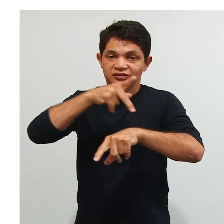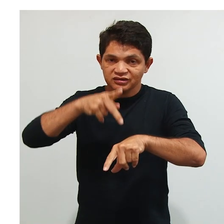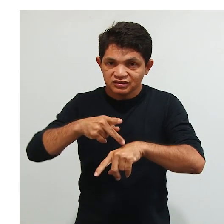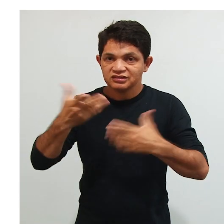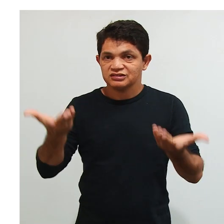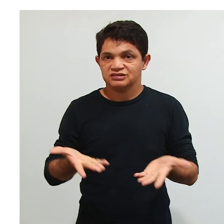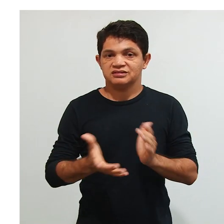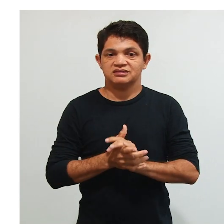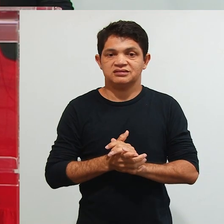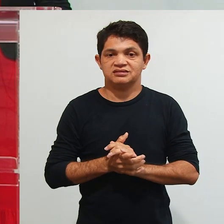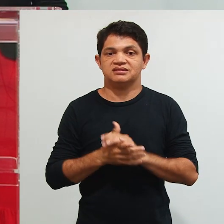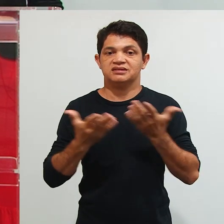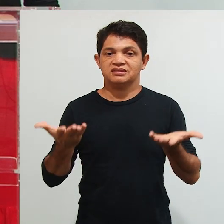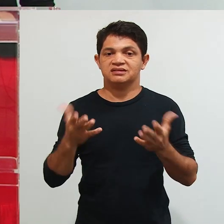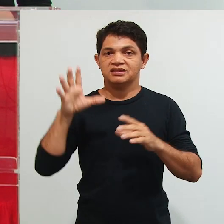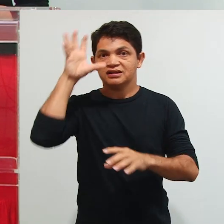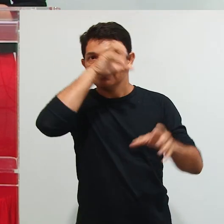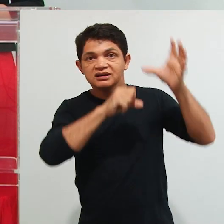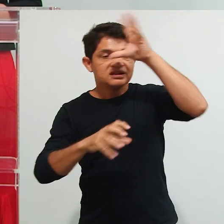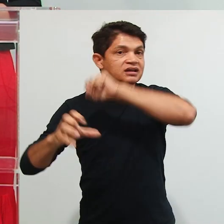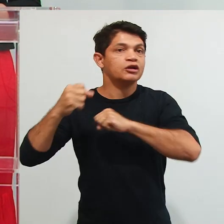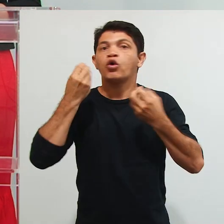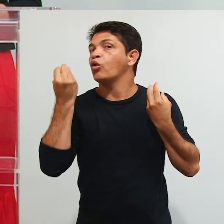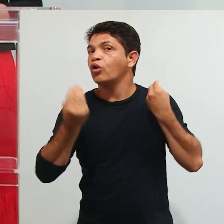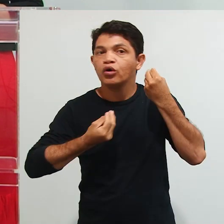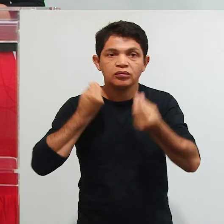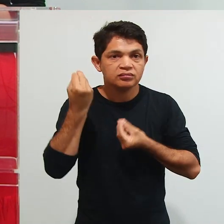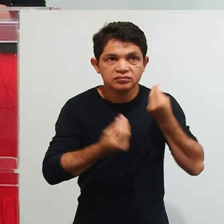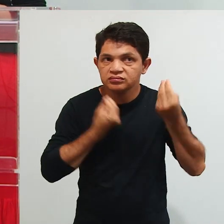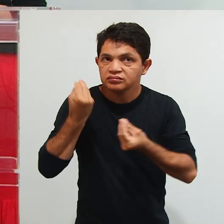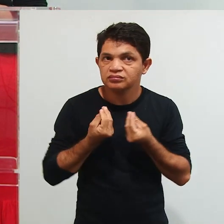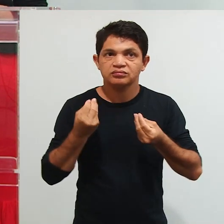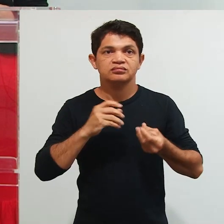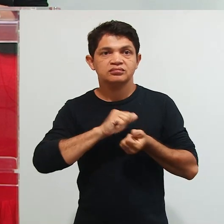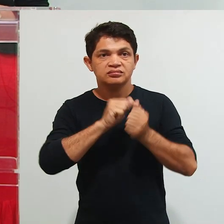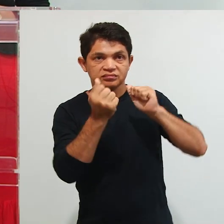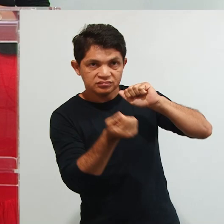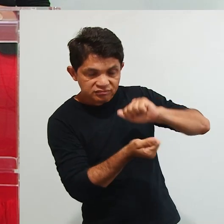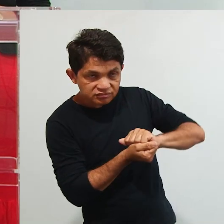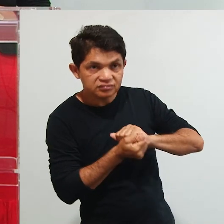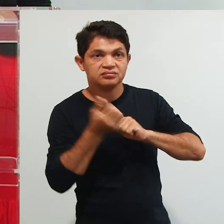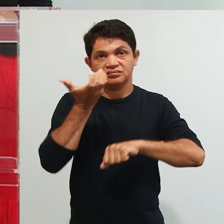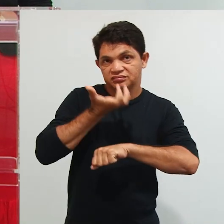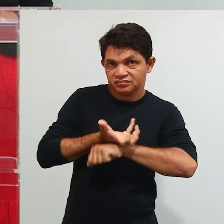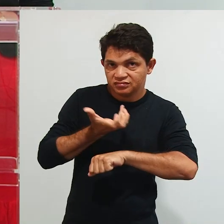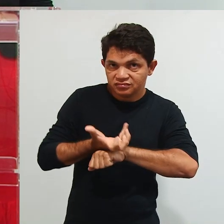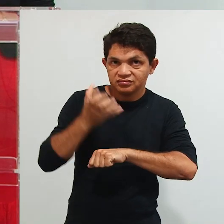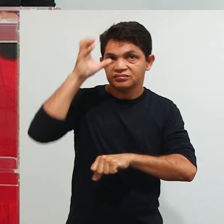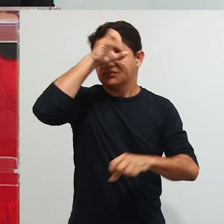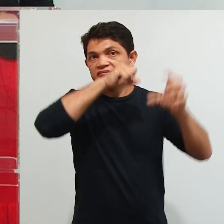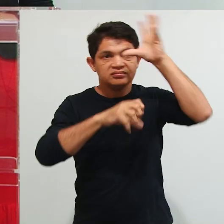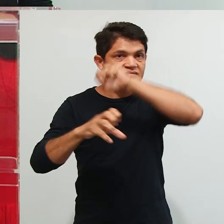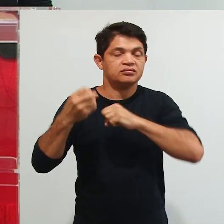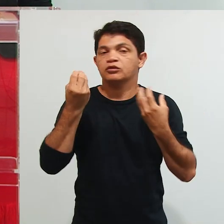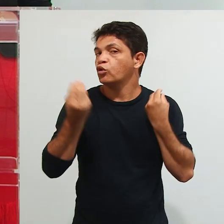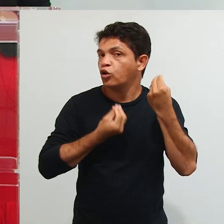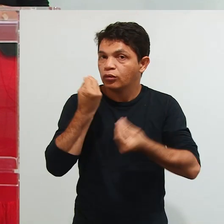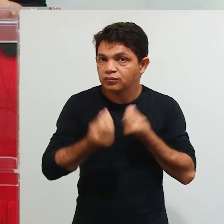pedagogia. E aí, a aprendizagem, é o objeto central da nossa disciplina, a